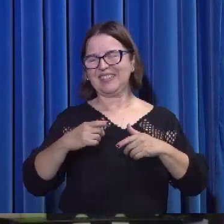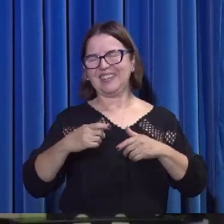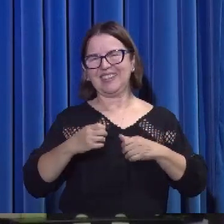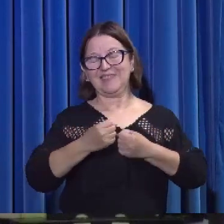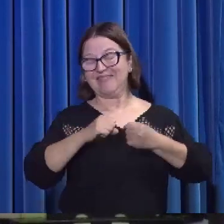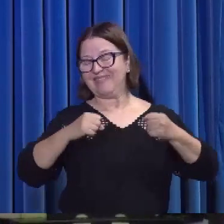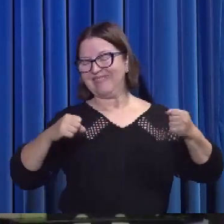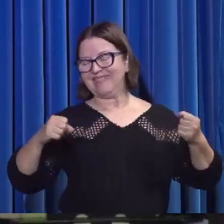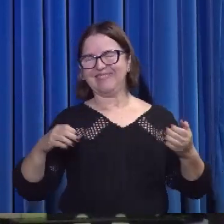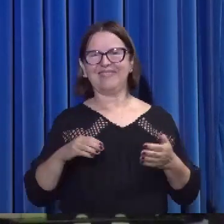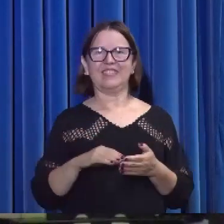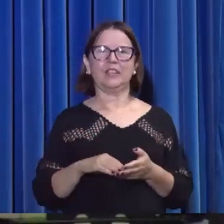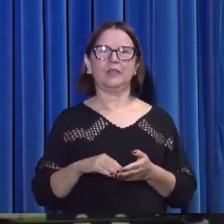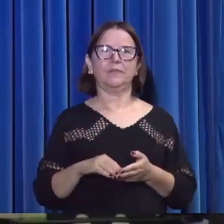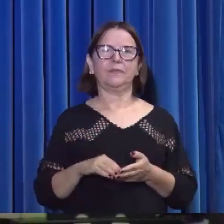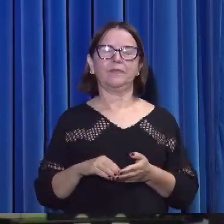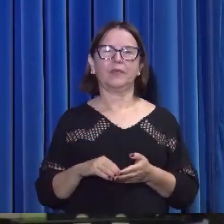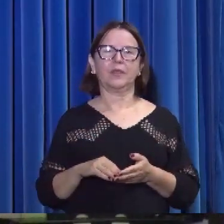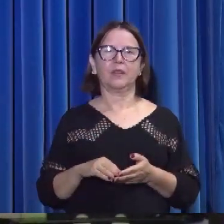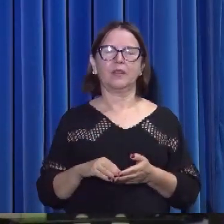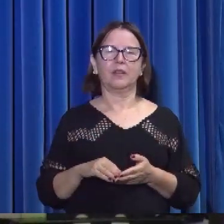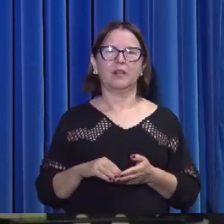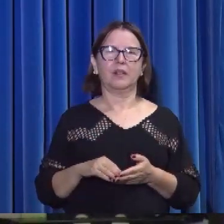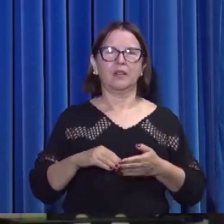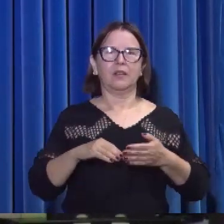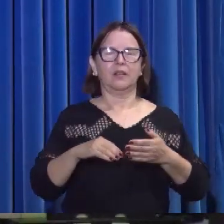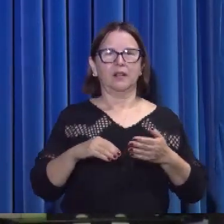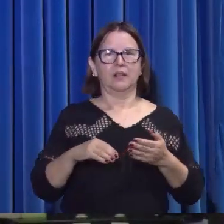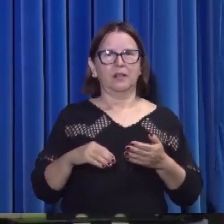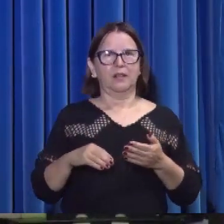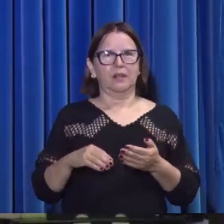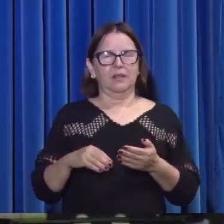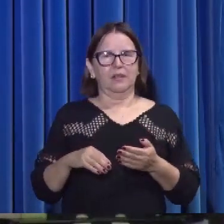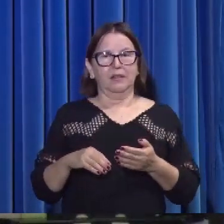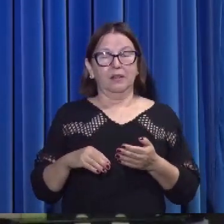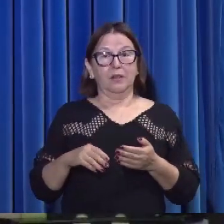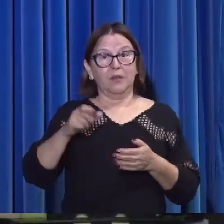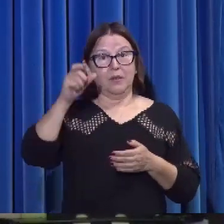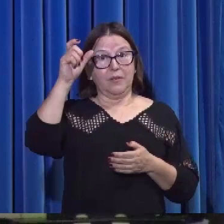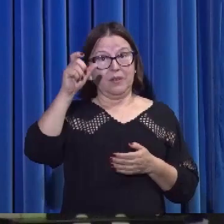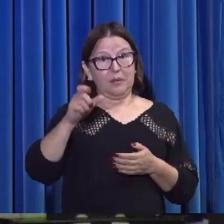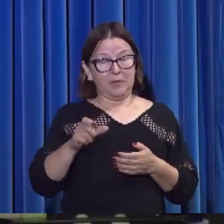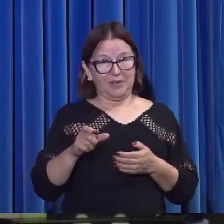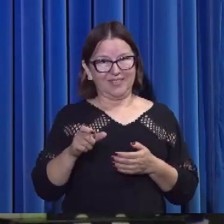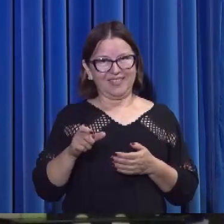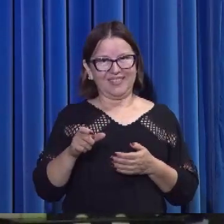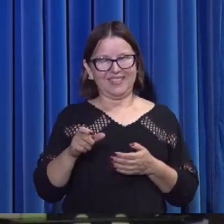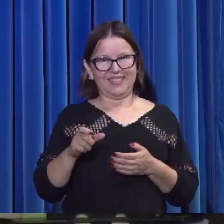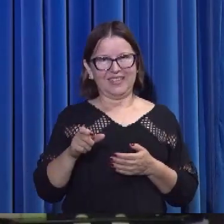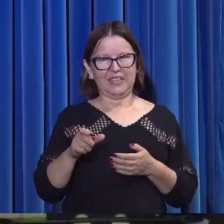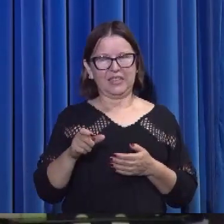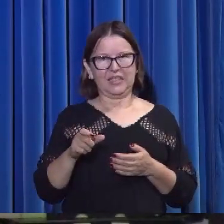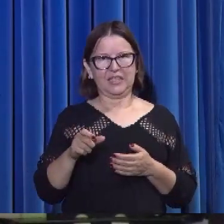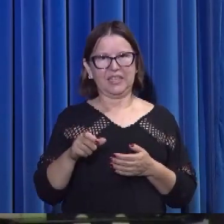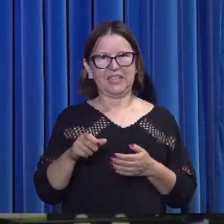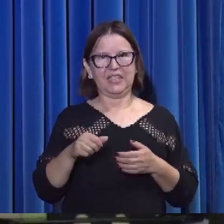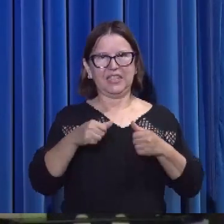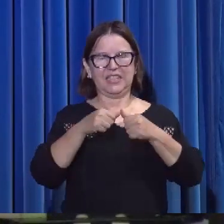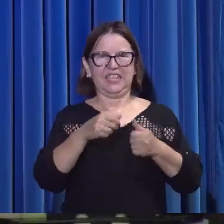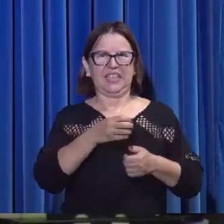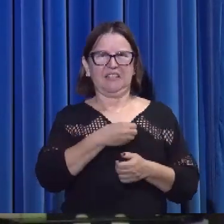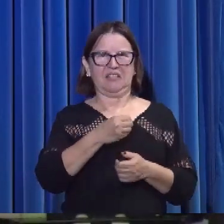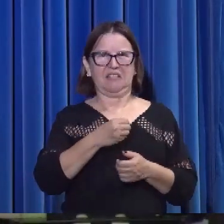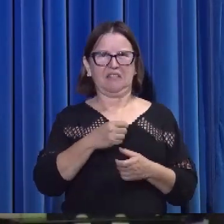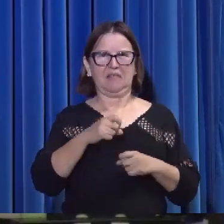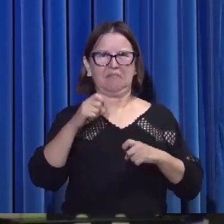carnal. Por isso um carnal não pode desejar o céu. Uma pessoa que está sob o poder das luxúrias deste mundo também